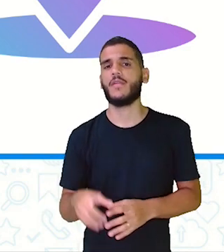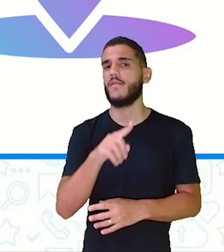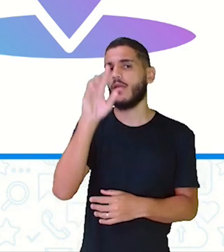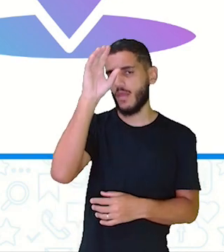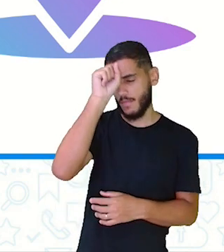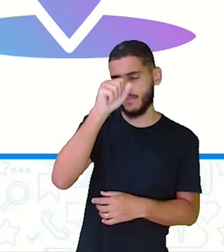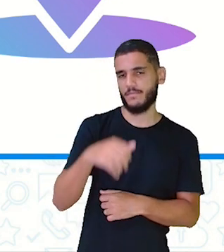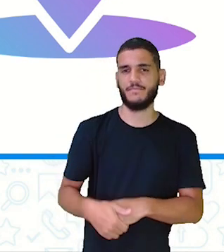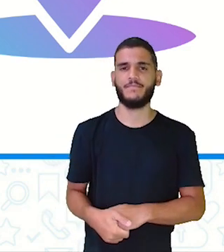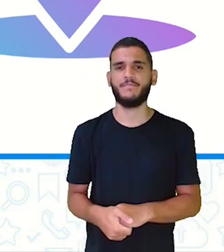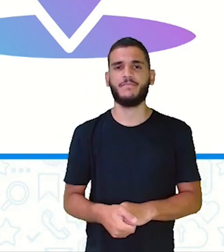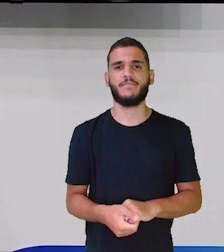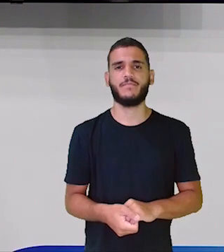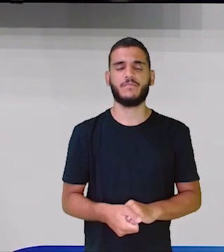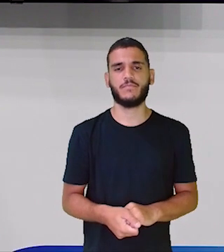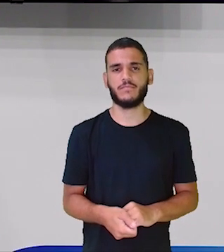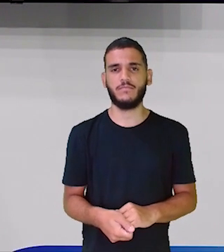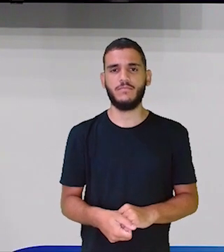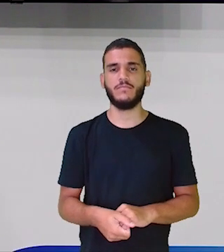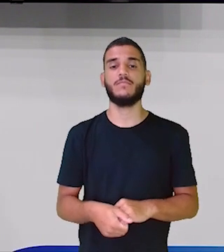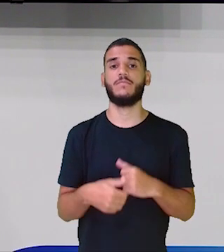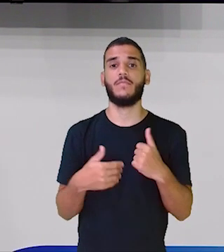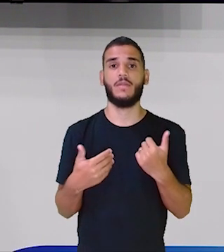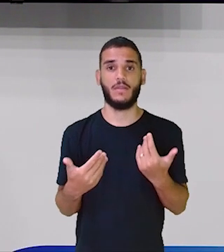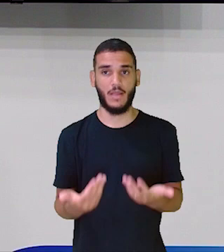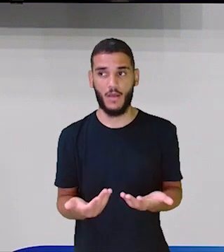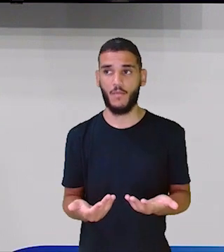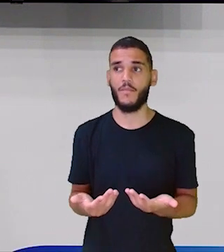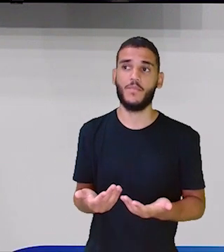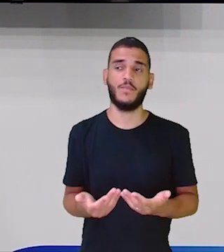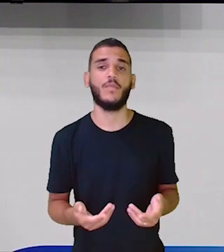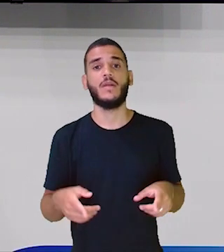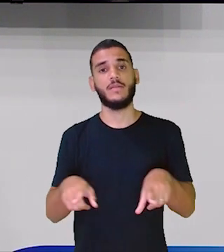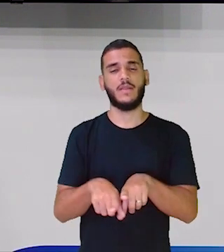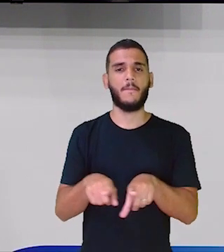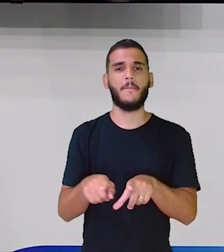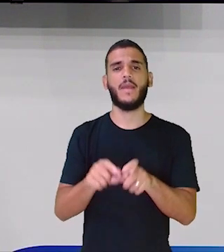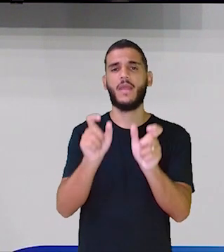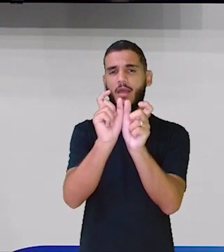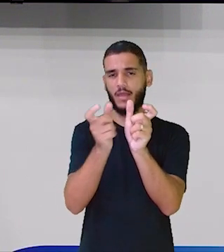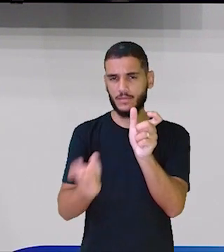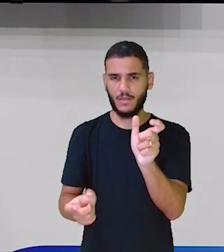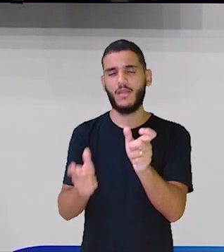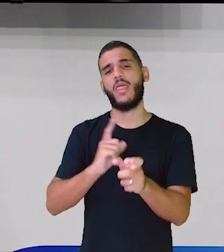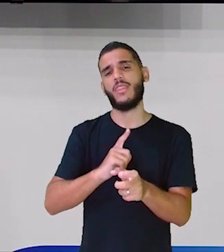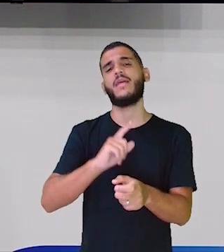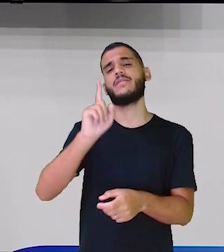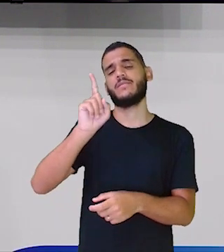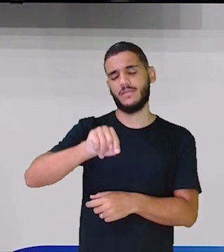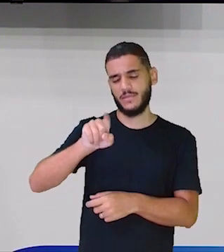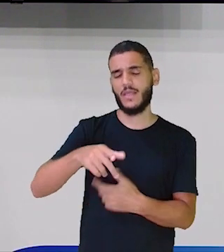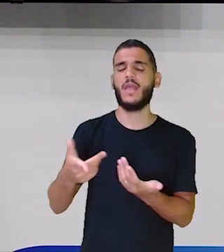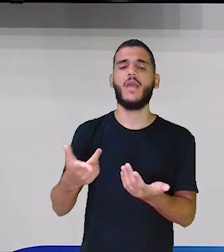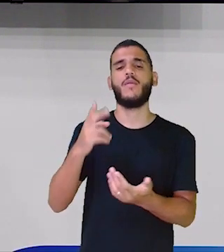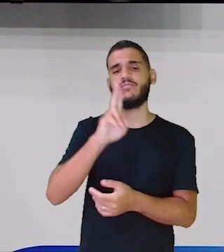aprende. As enciclopédias já não tão comuns no papel, mas ainda existe lá na